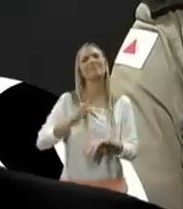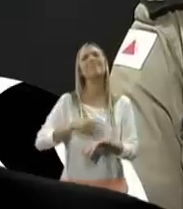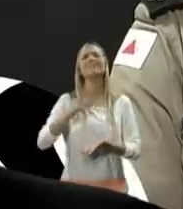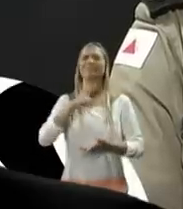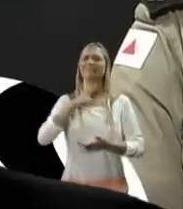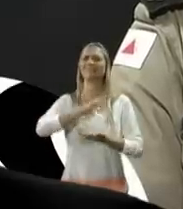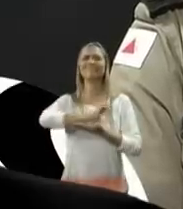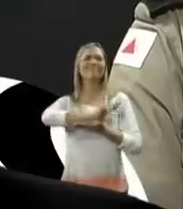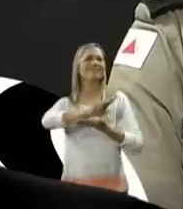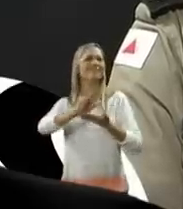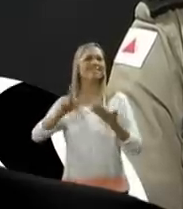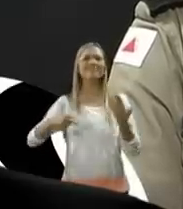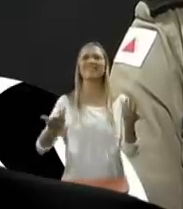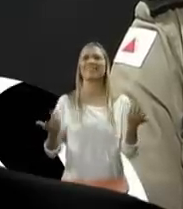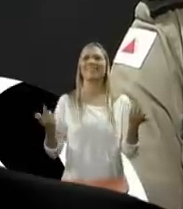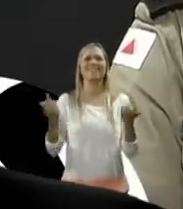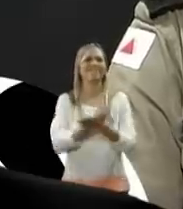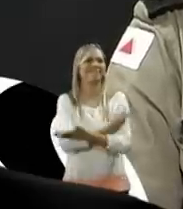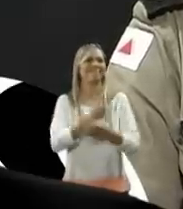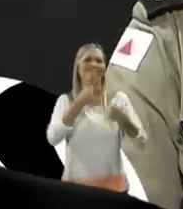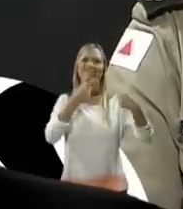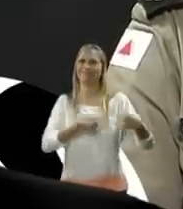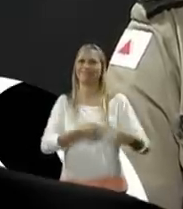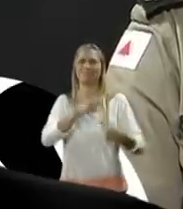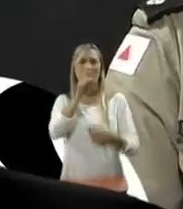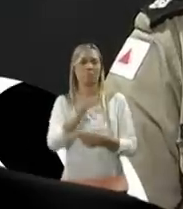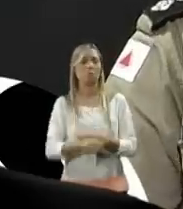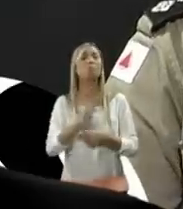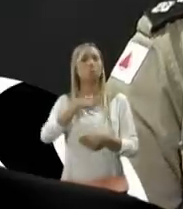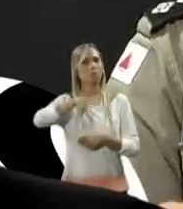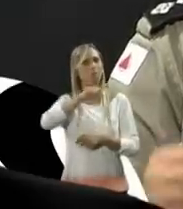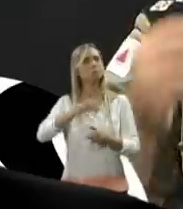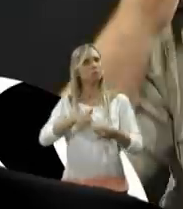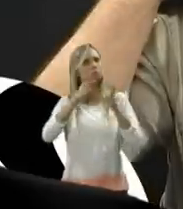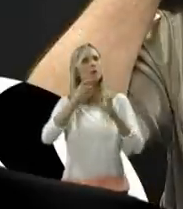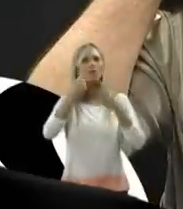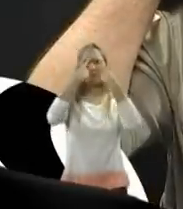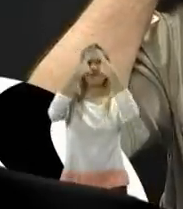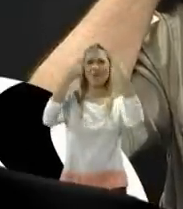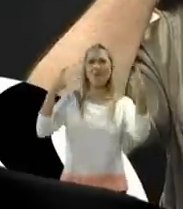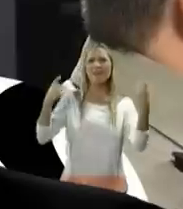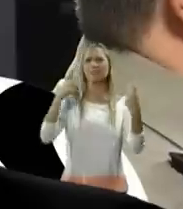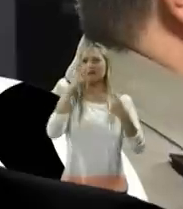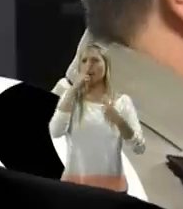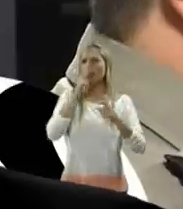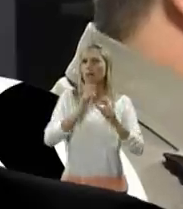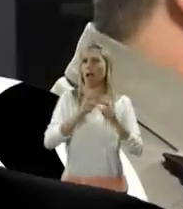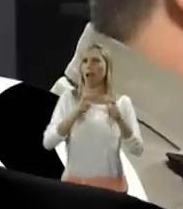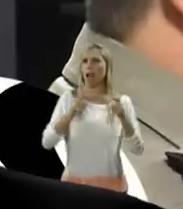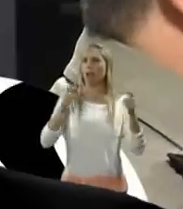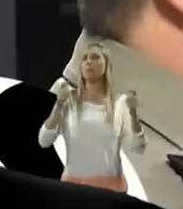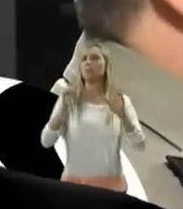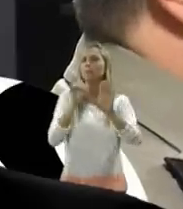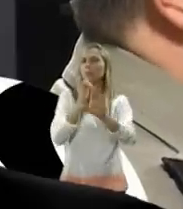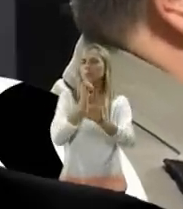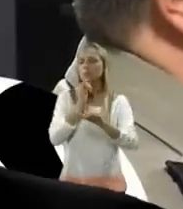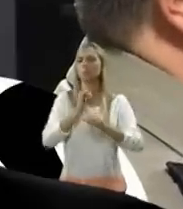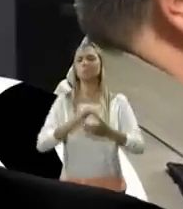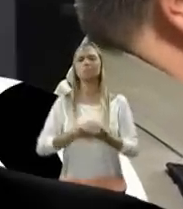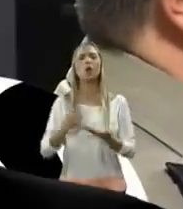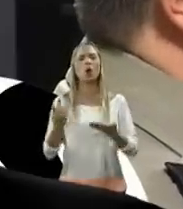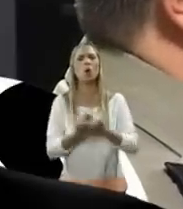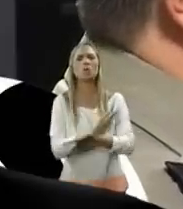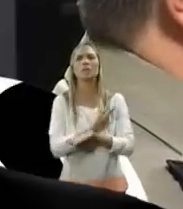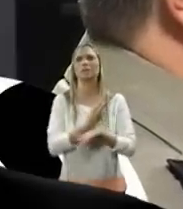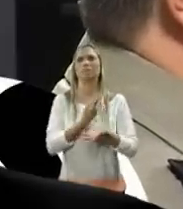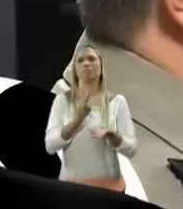ações infinitas, né? Então, a gente pode perceber que a violência, ela é gradativa. O ponto crucial